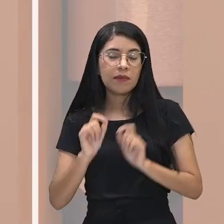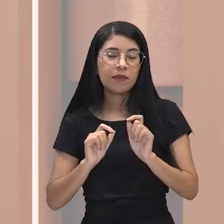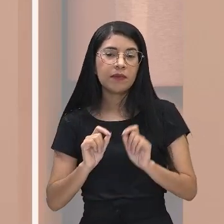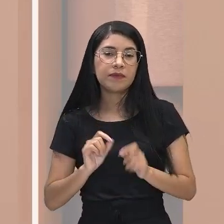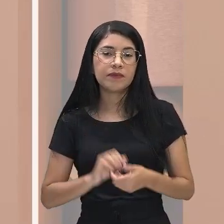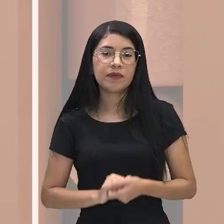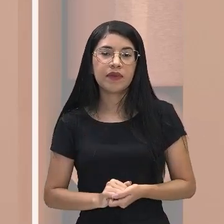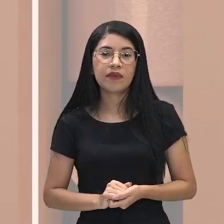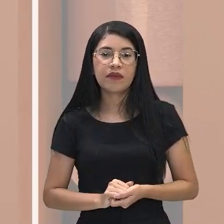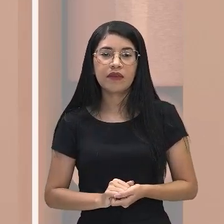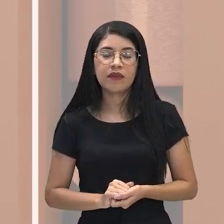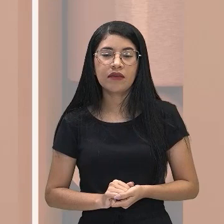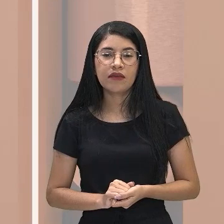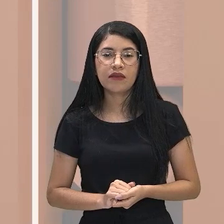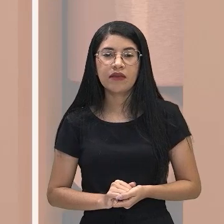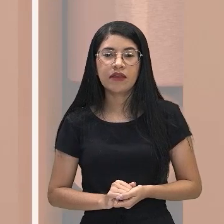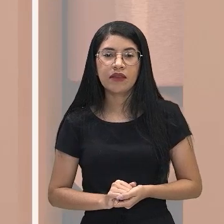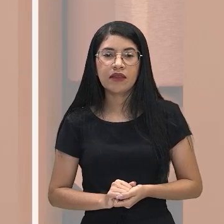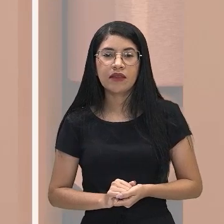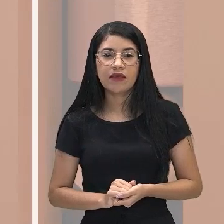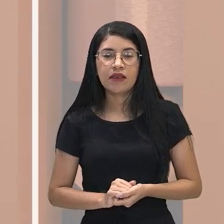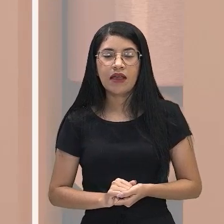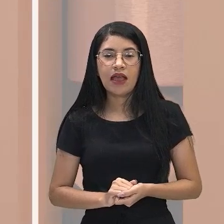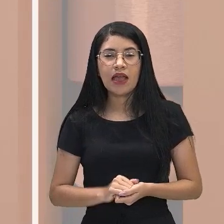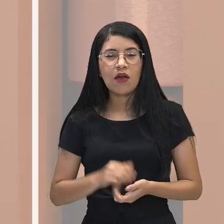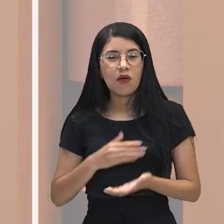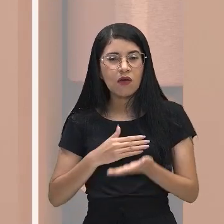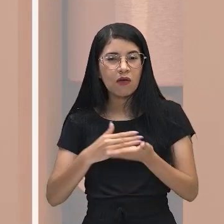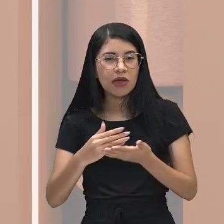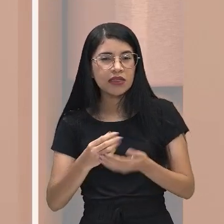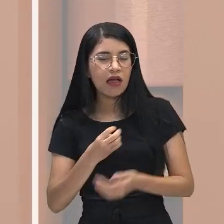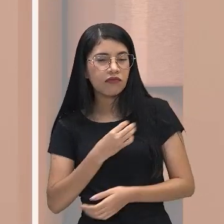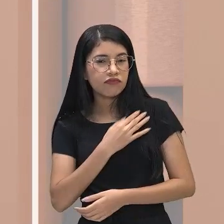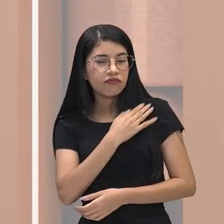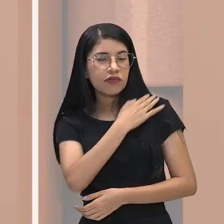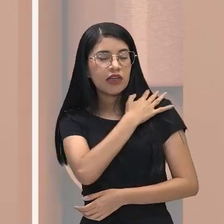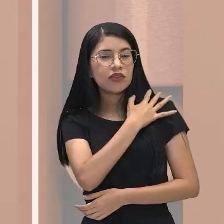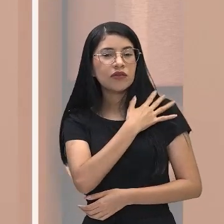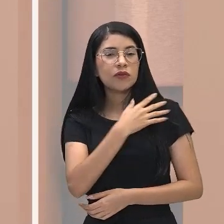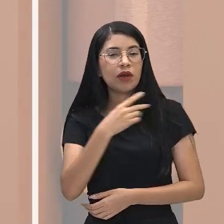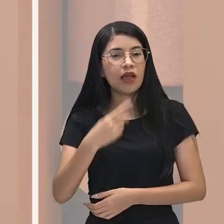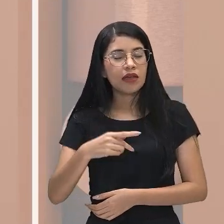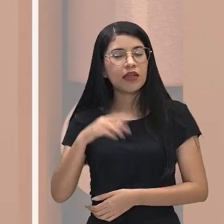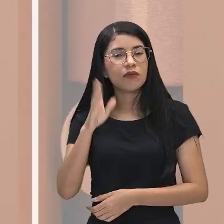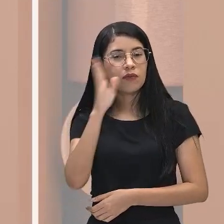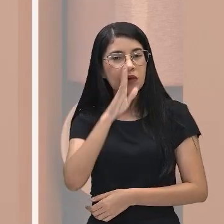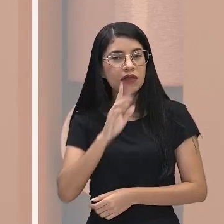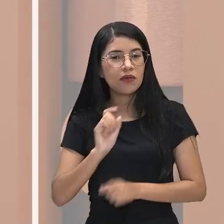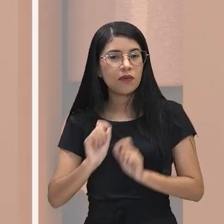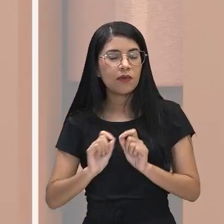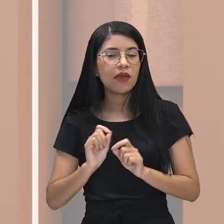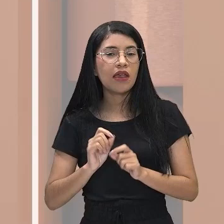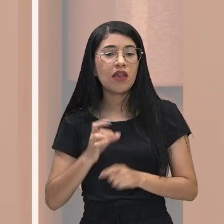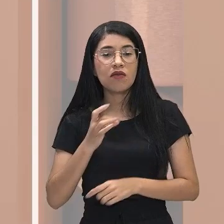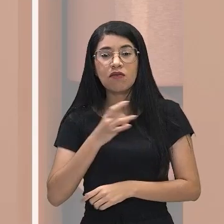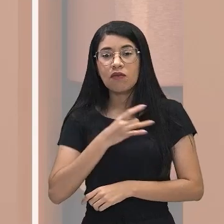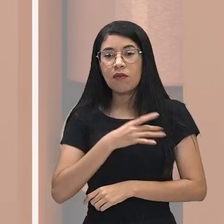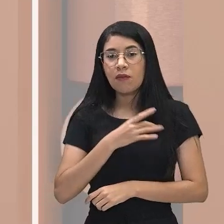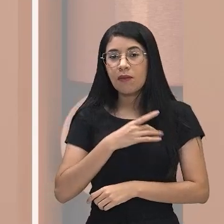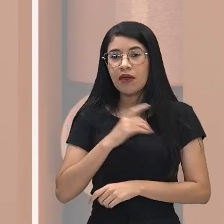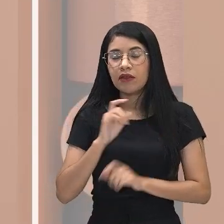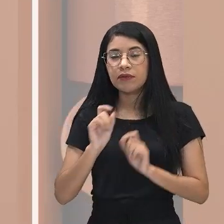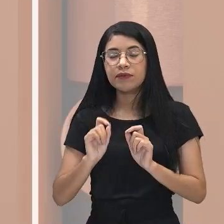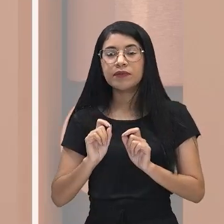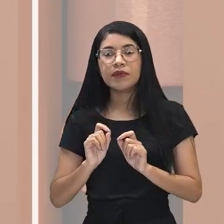principal pretexto para a implantação de uma ditadura militar aqui no nosso país foi justamente esse medo de